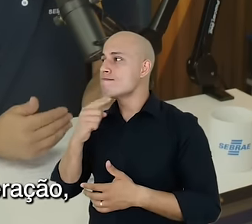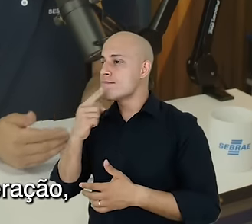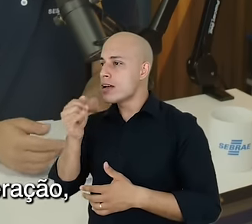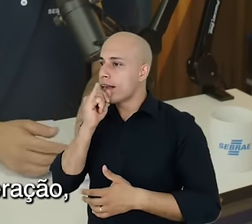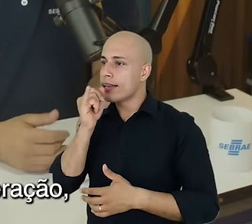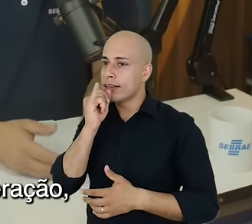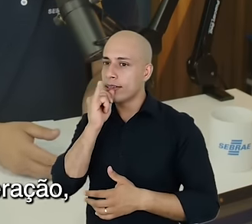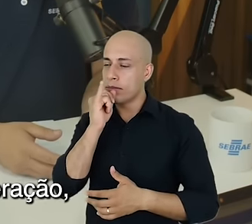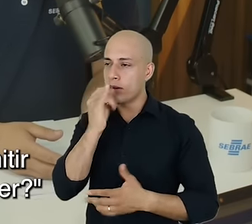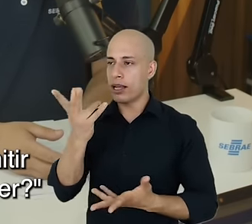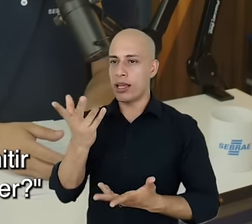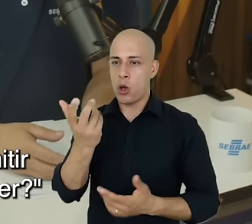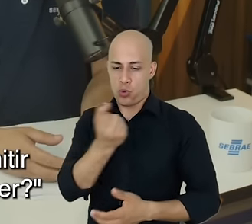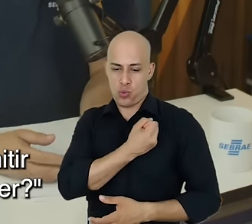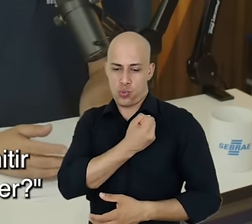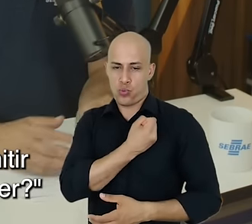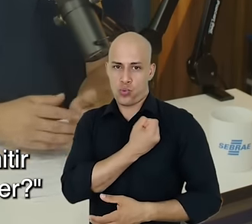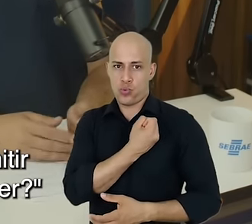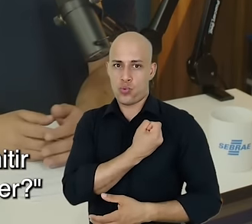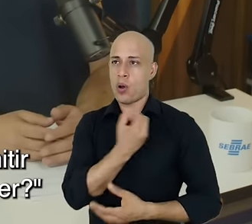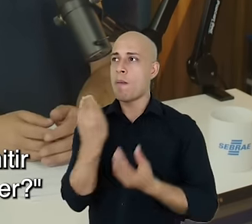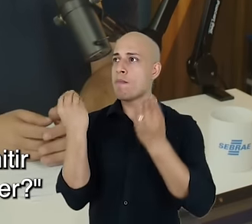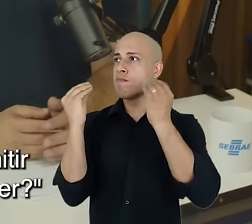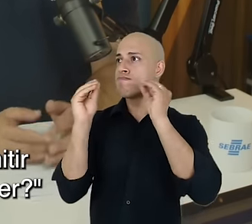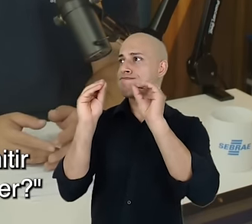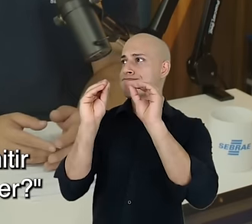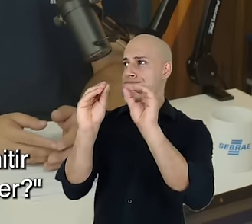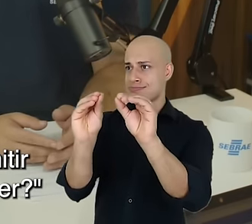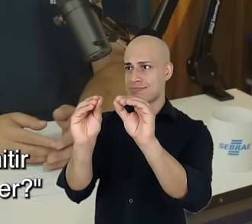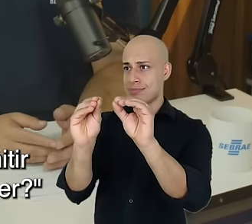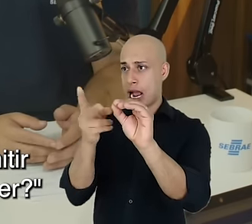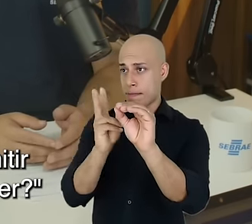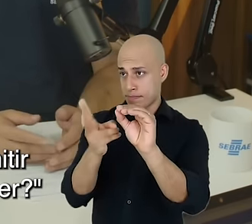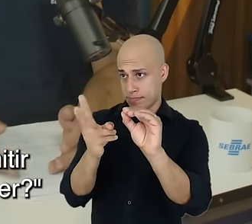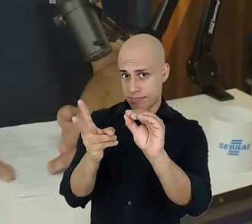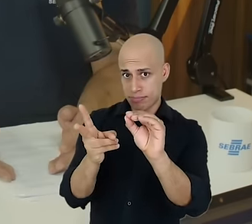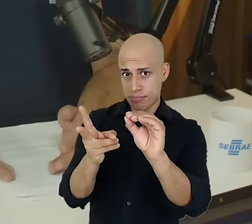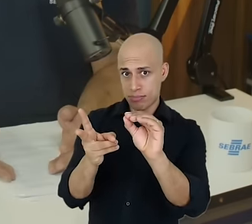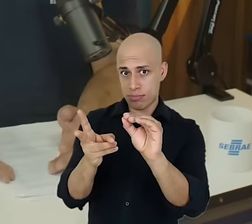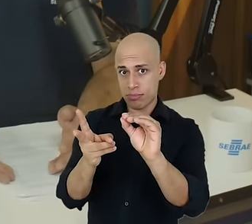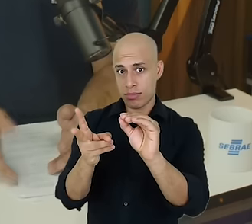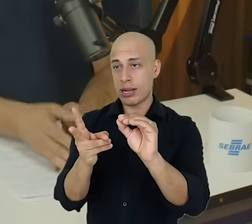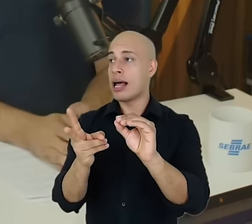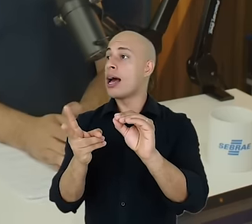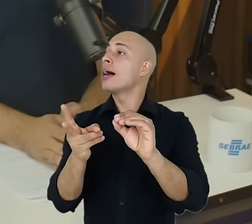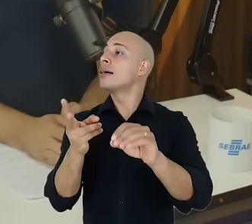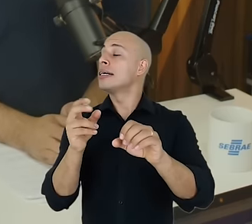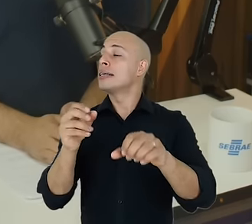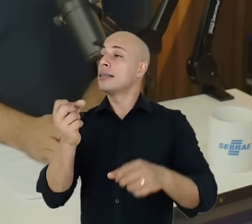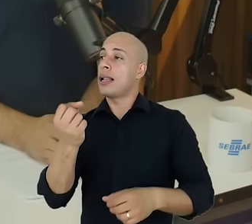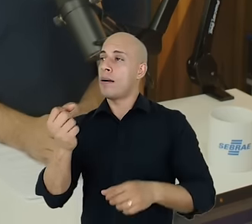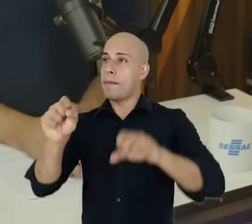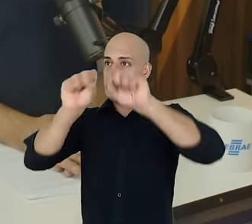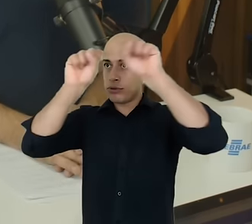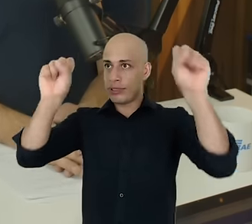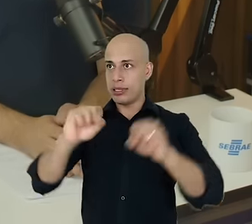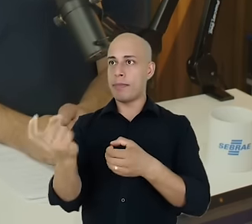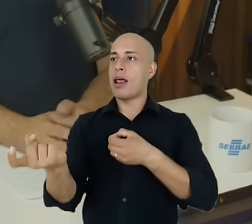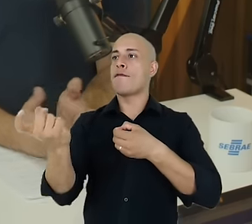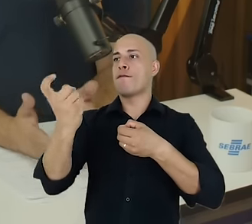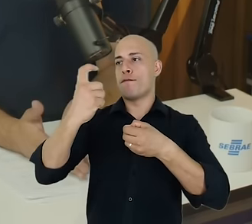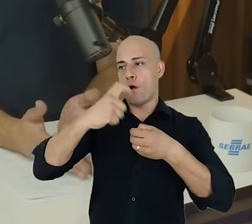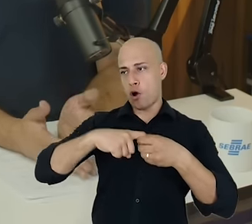acontece no momento com a numeração porque o cliente fala mas eu não emiti a nota fiscal a numeração vai permanecer o sistema ele retorna a numeração se a nota Não foi